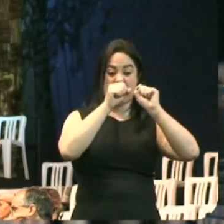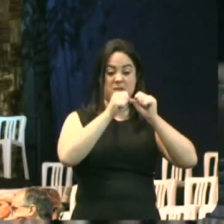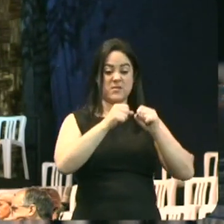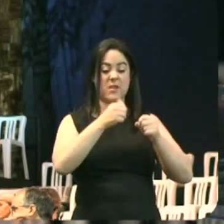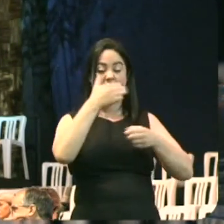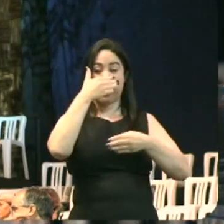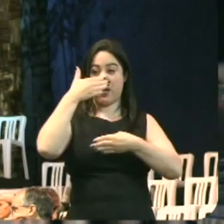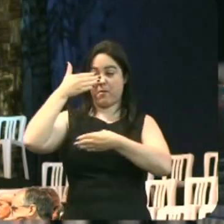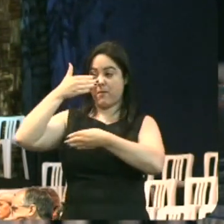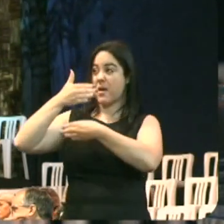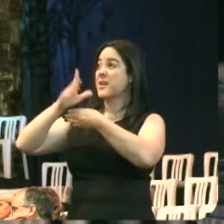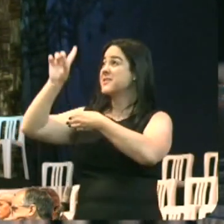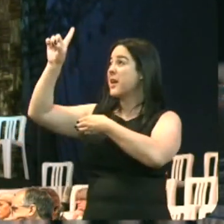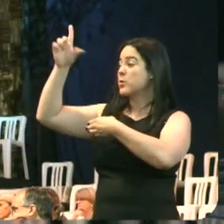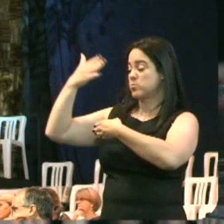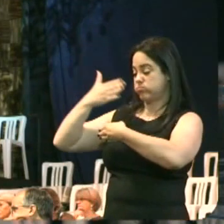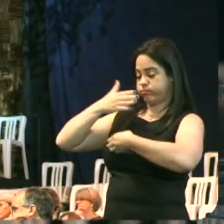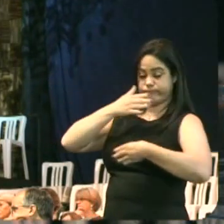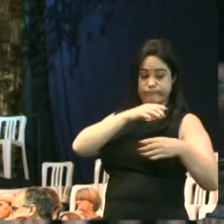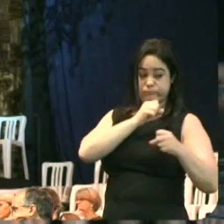forte